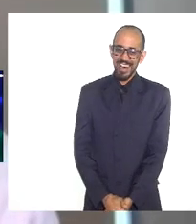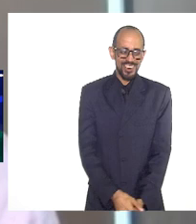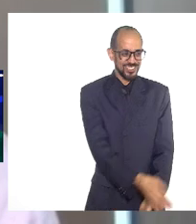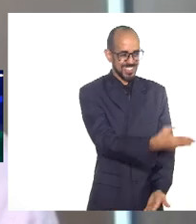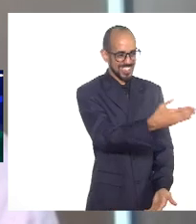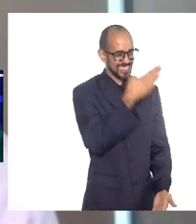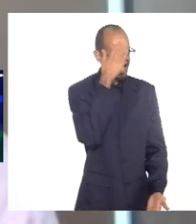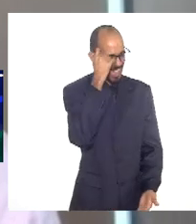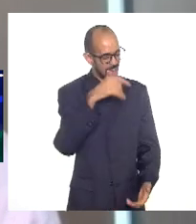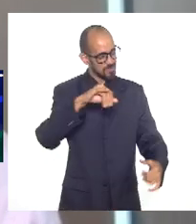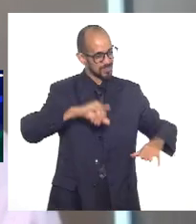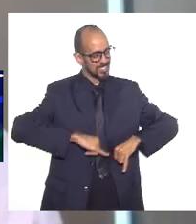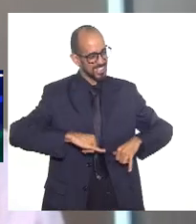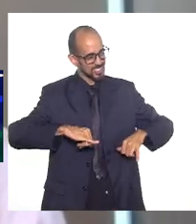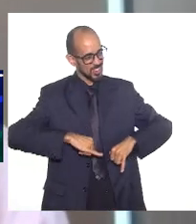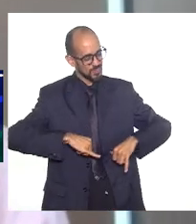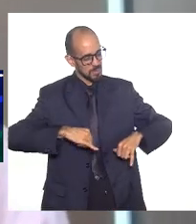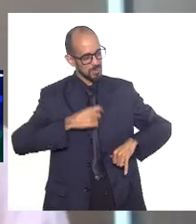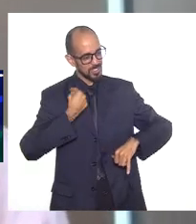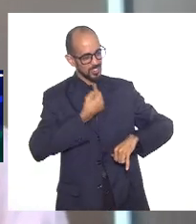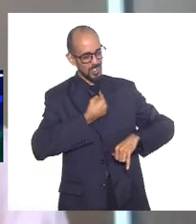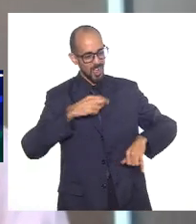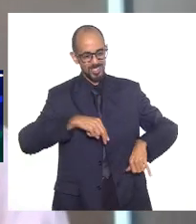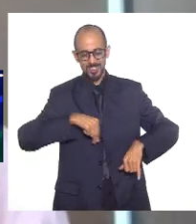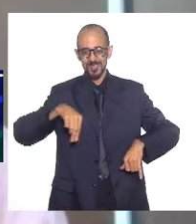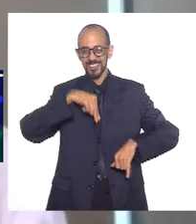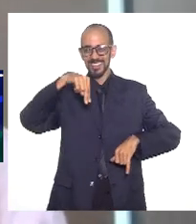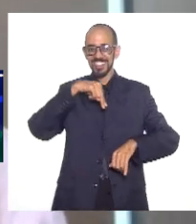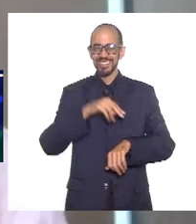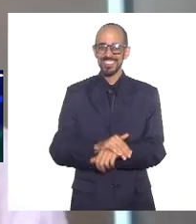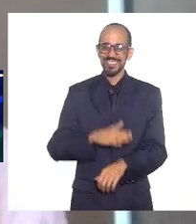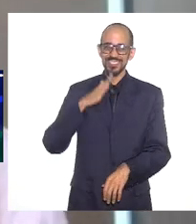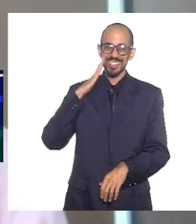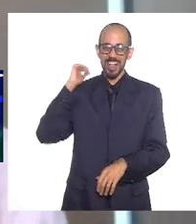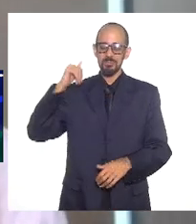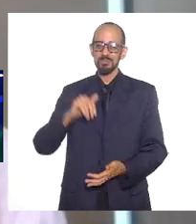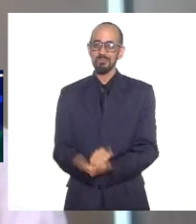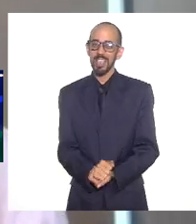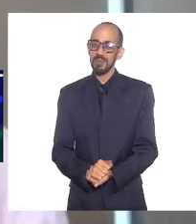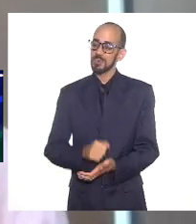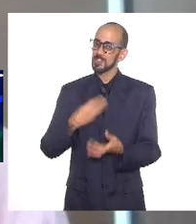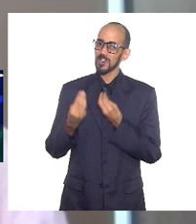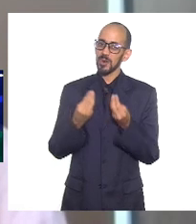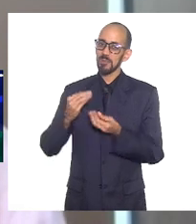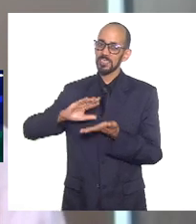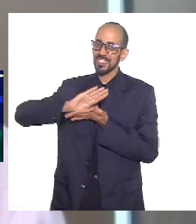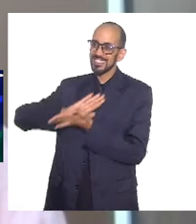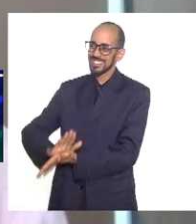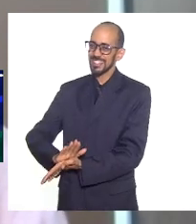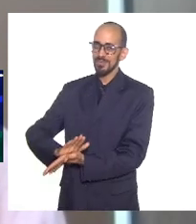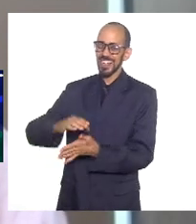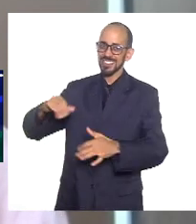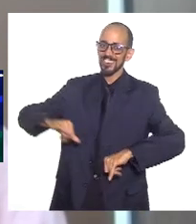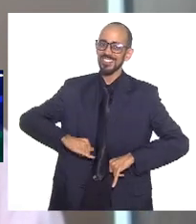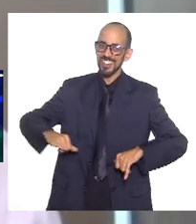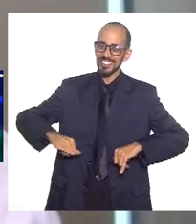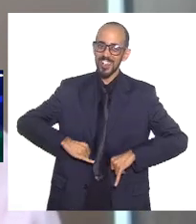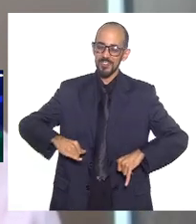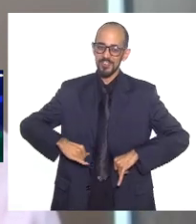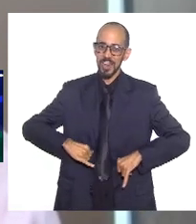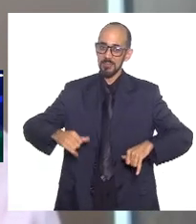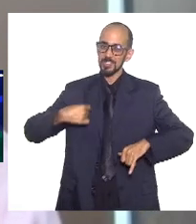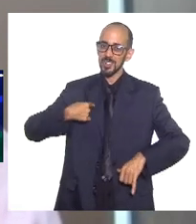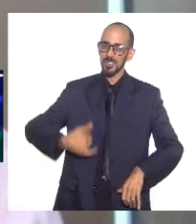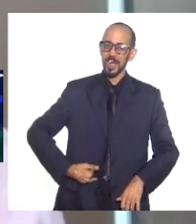sofrimento. Nós, que somos nordestinos, sabemos quantas discriminações sofremos, muitas. Mas eu